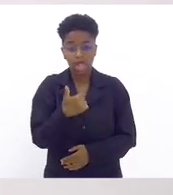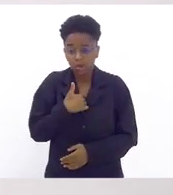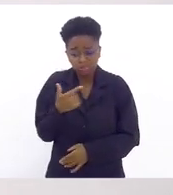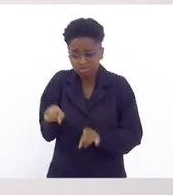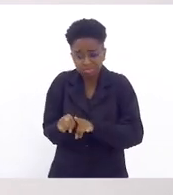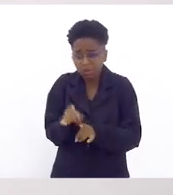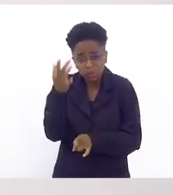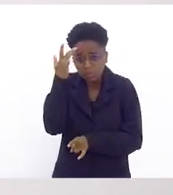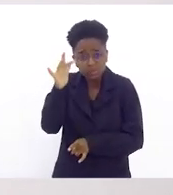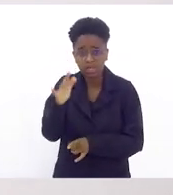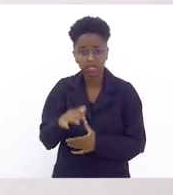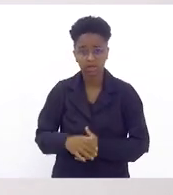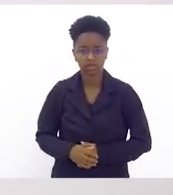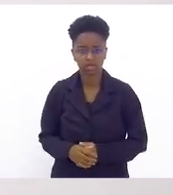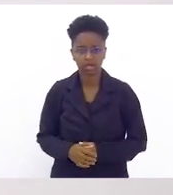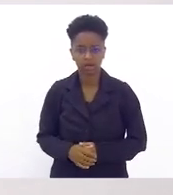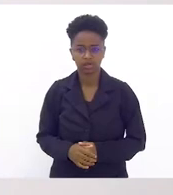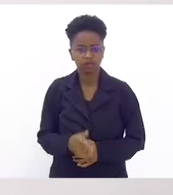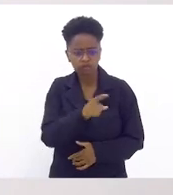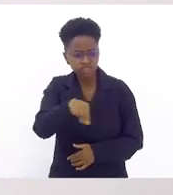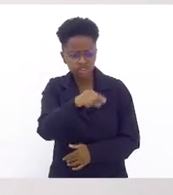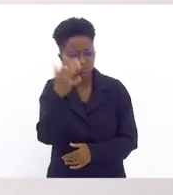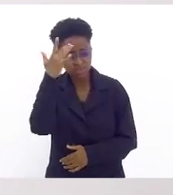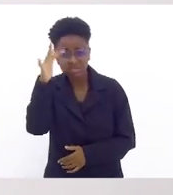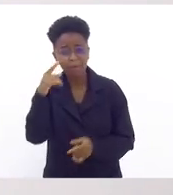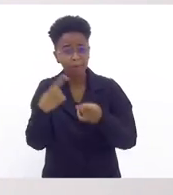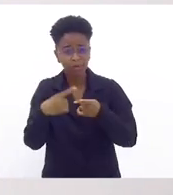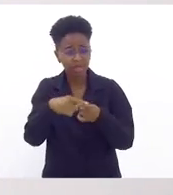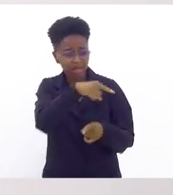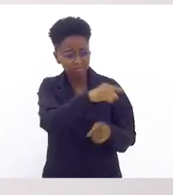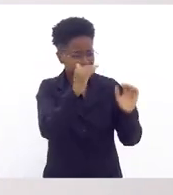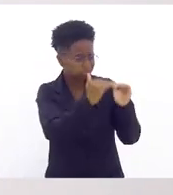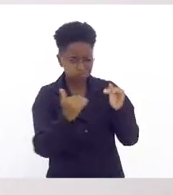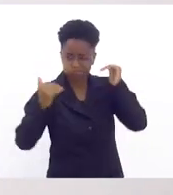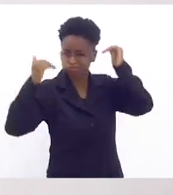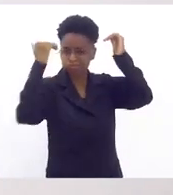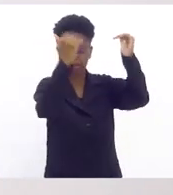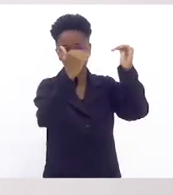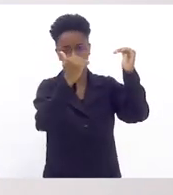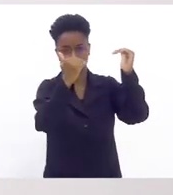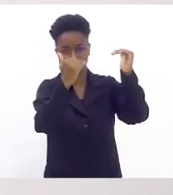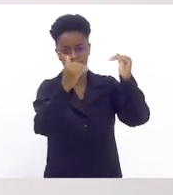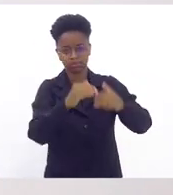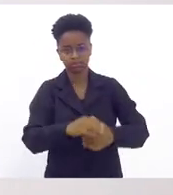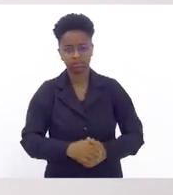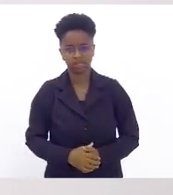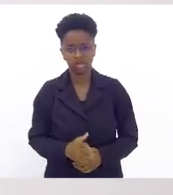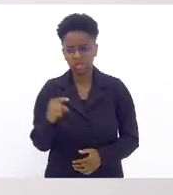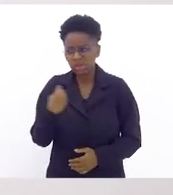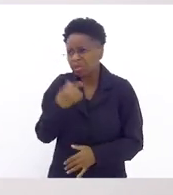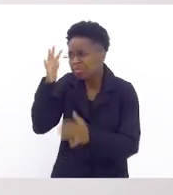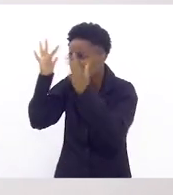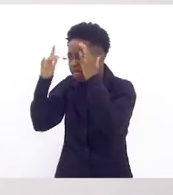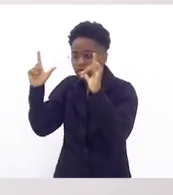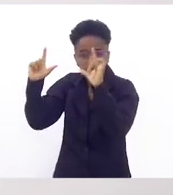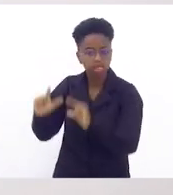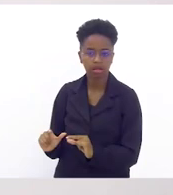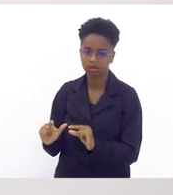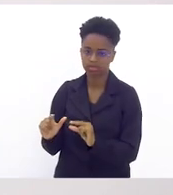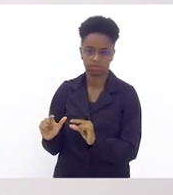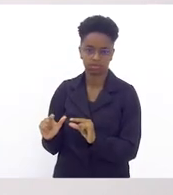eu tenho nenhum de nós tem porque o alcance dela é muito maior do que a gente possa imaginar